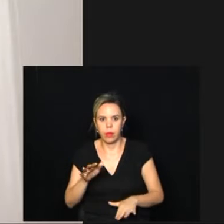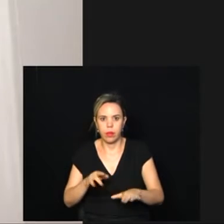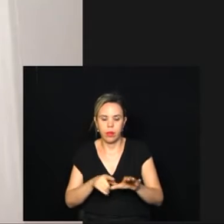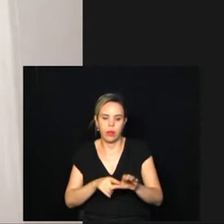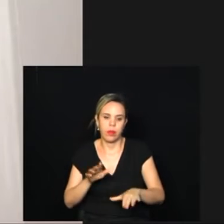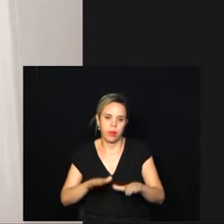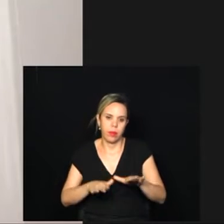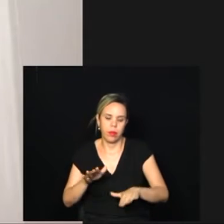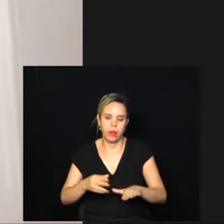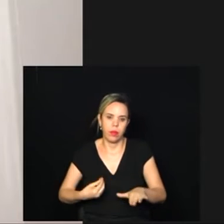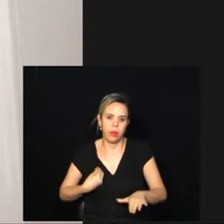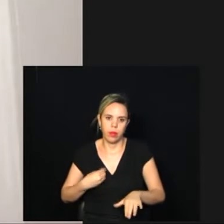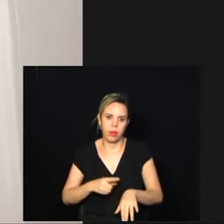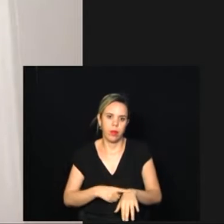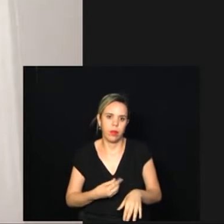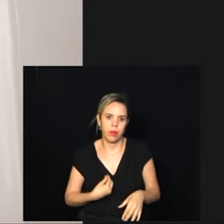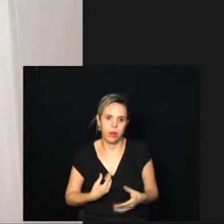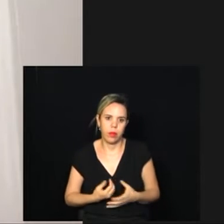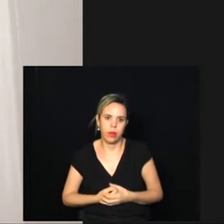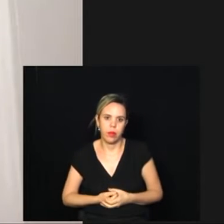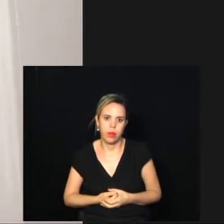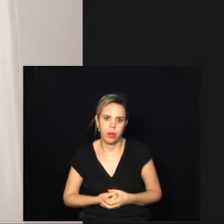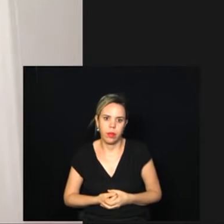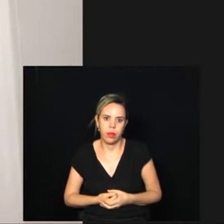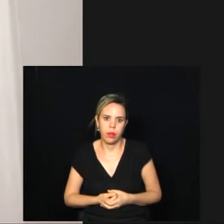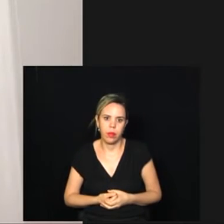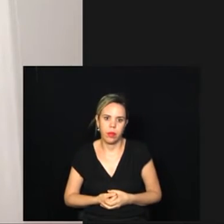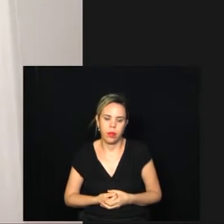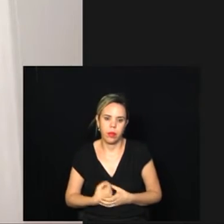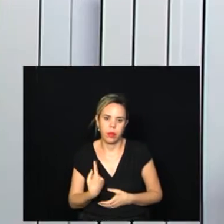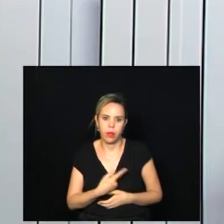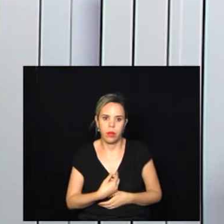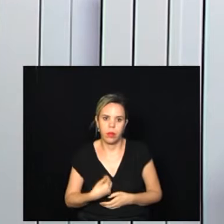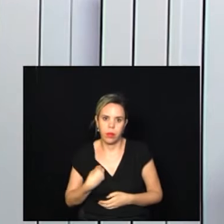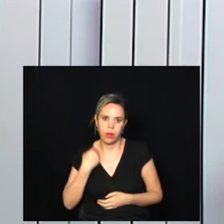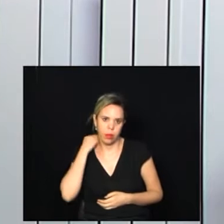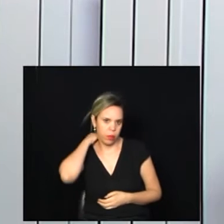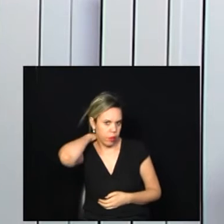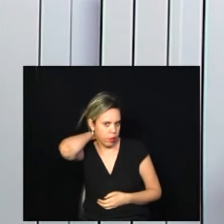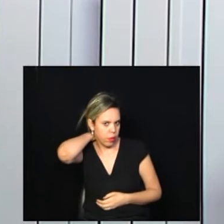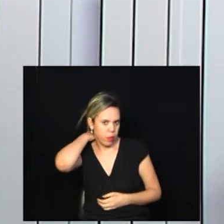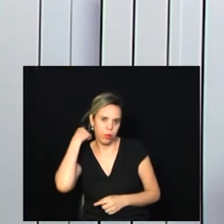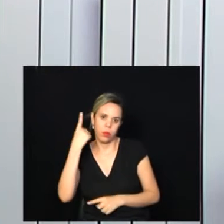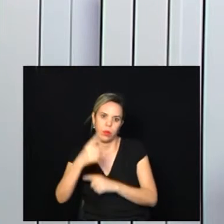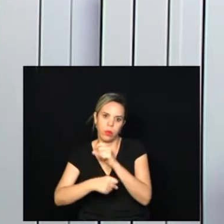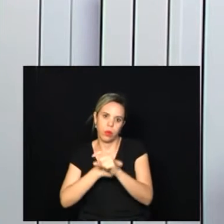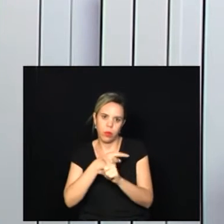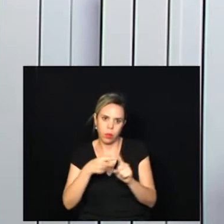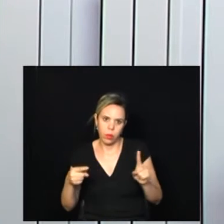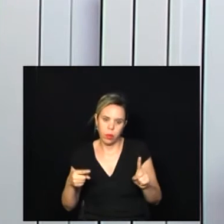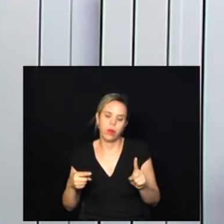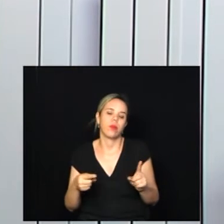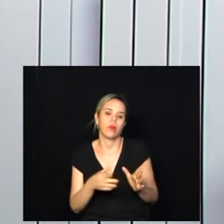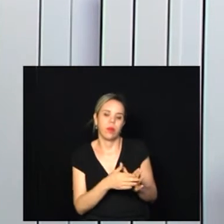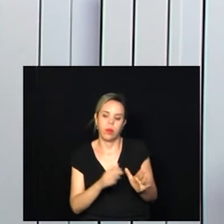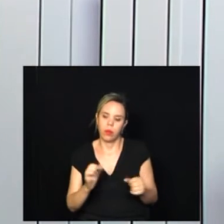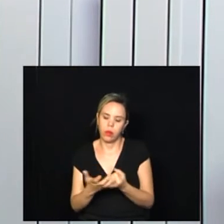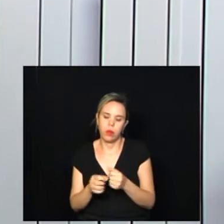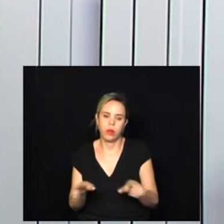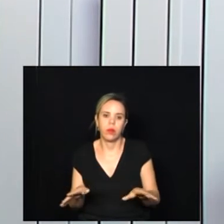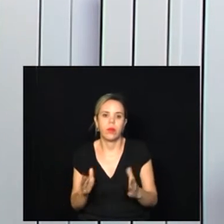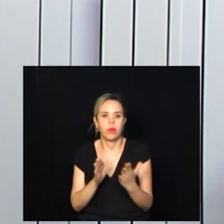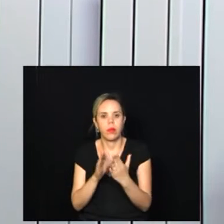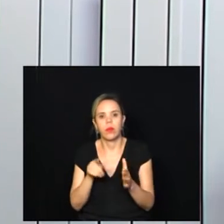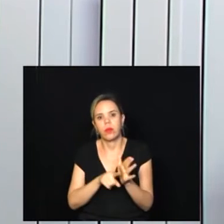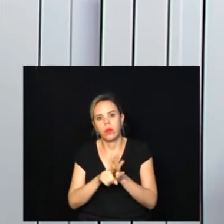do momento da vida. Ô Lígia, nós estamos há 1 ano e meio, né, enfrentando a pandemia. De acordo